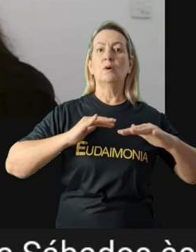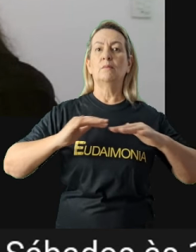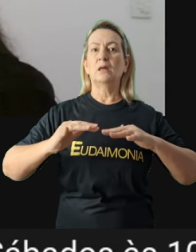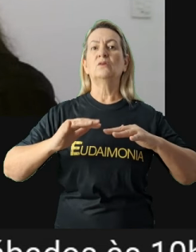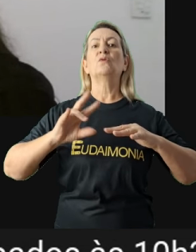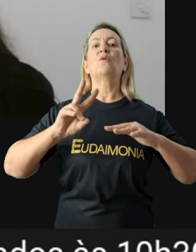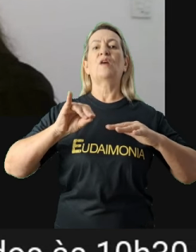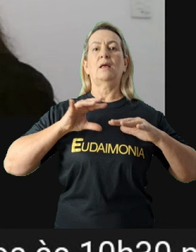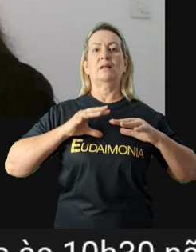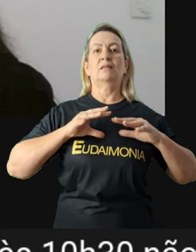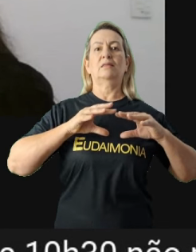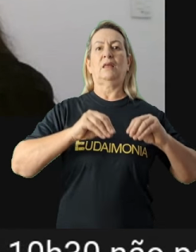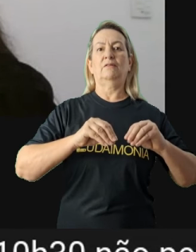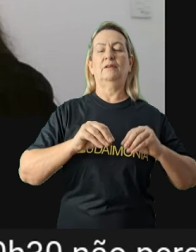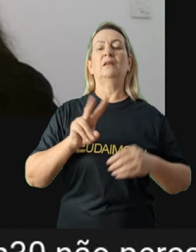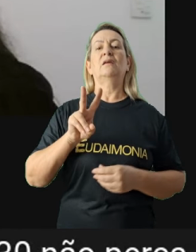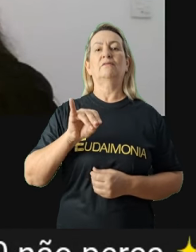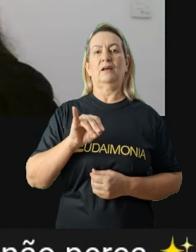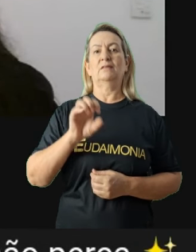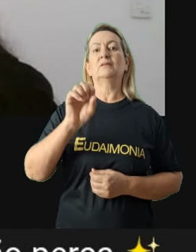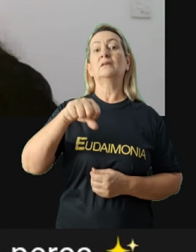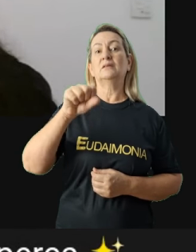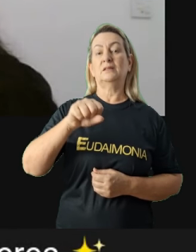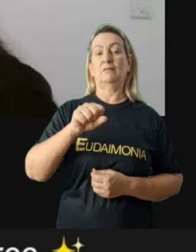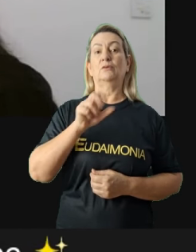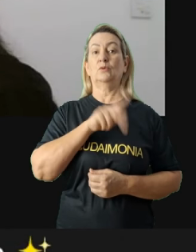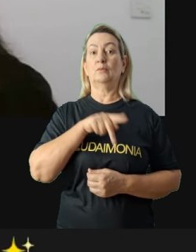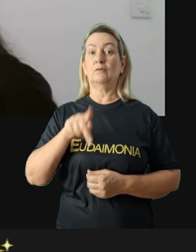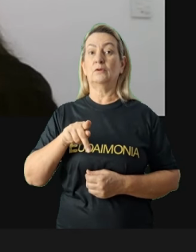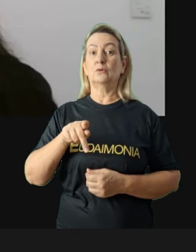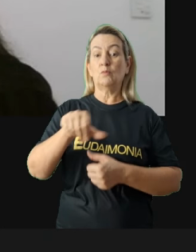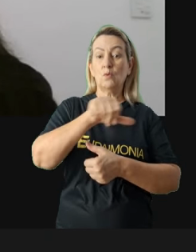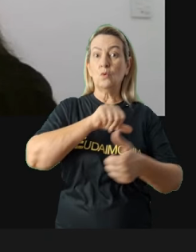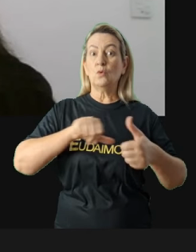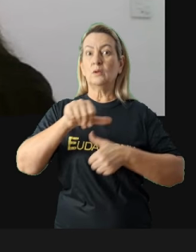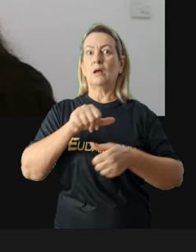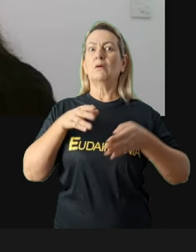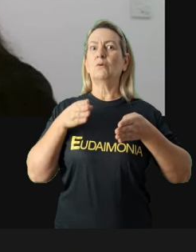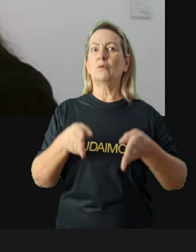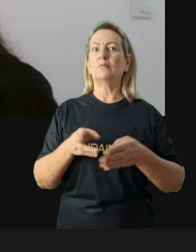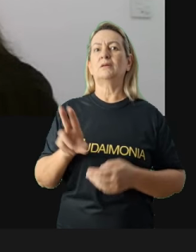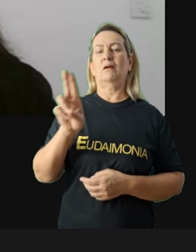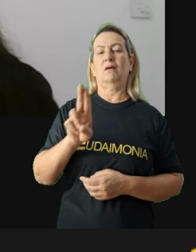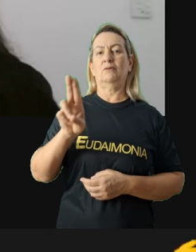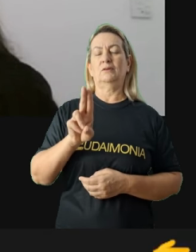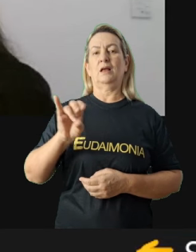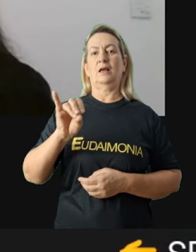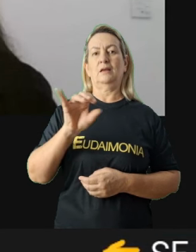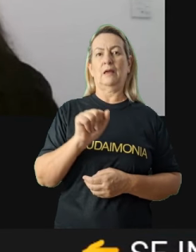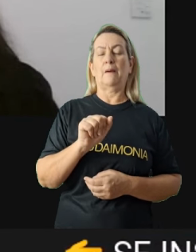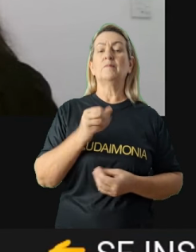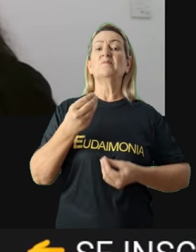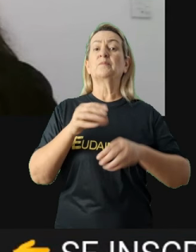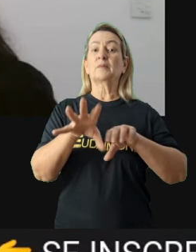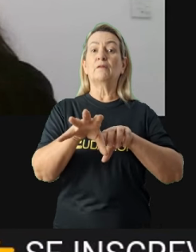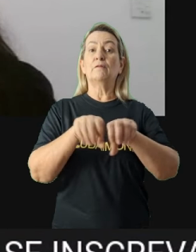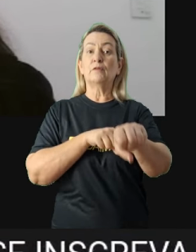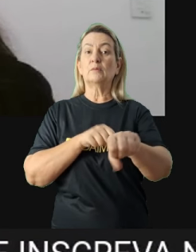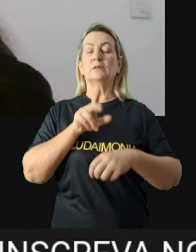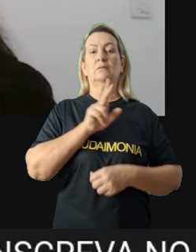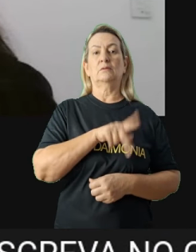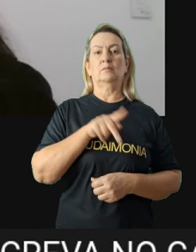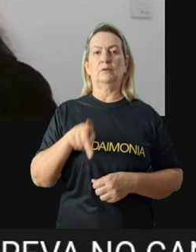vai entender esse movimento que vai te afetar, né? Que vai te afetar quando o professor mudar para fazer essa utilização. Então, pessoal,